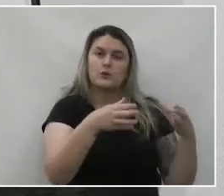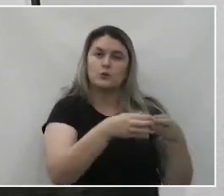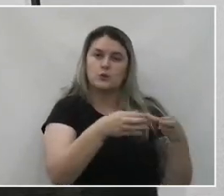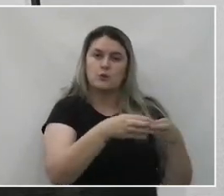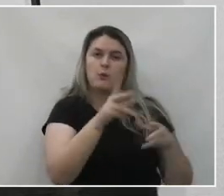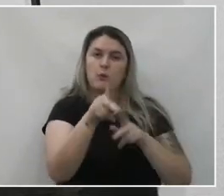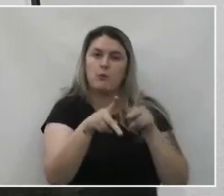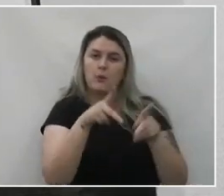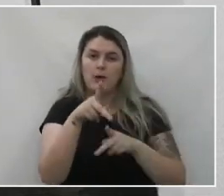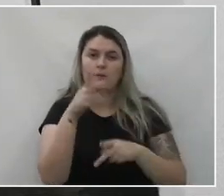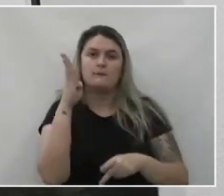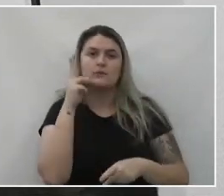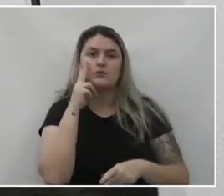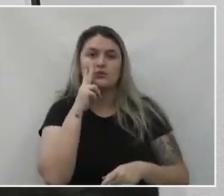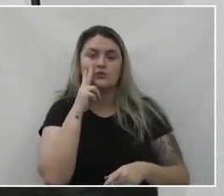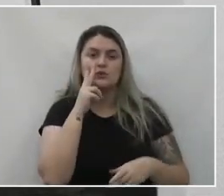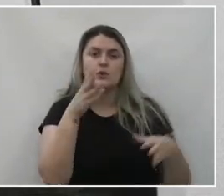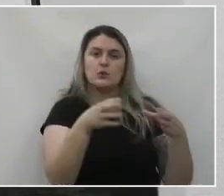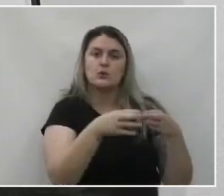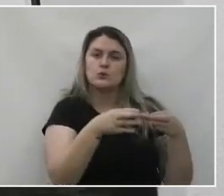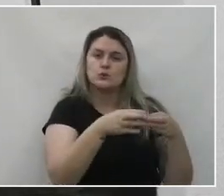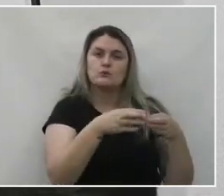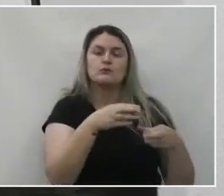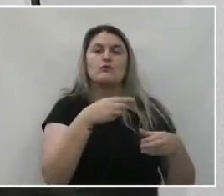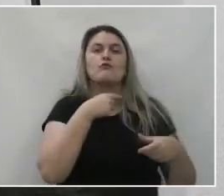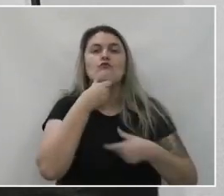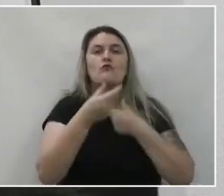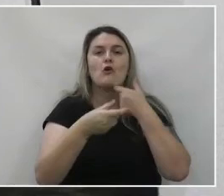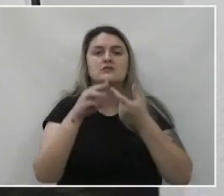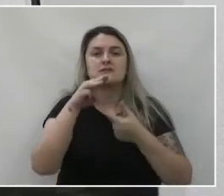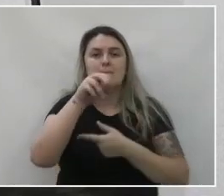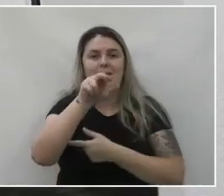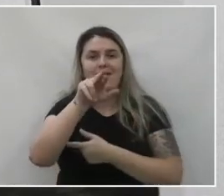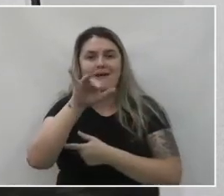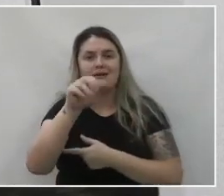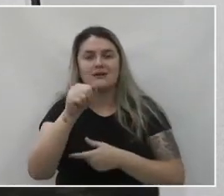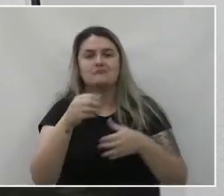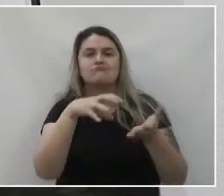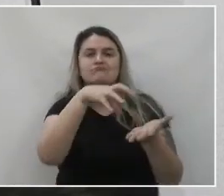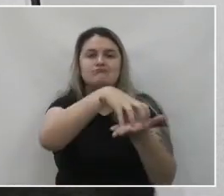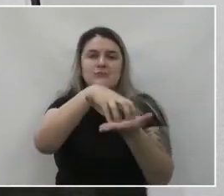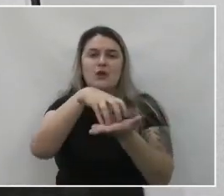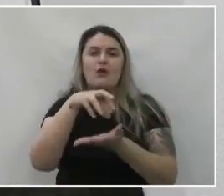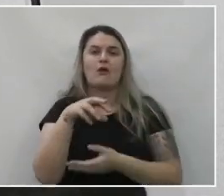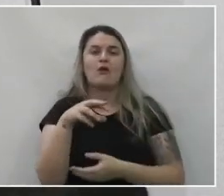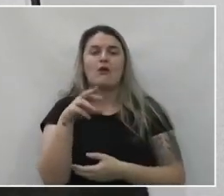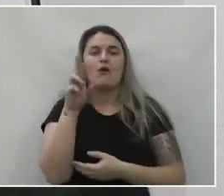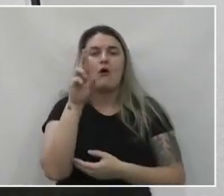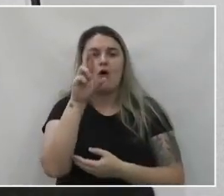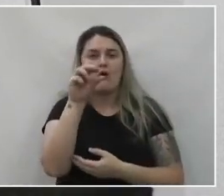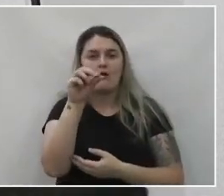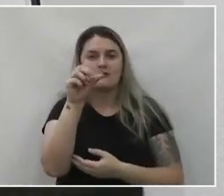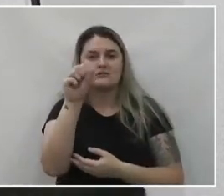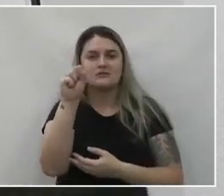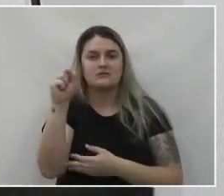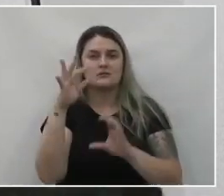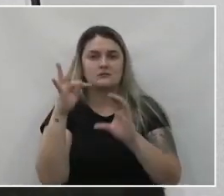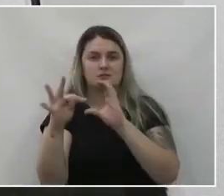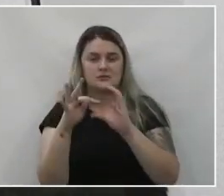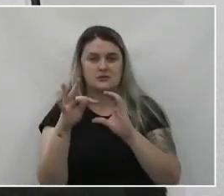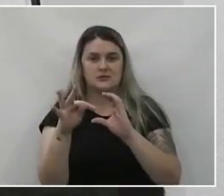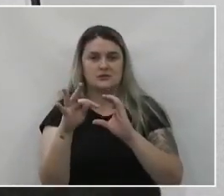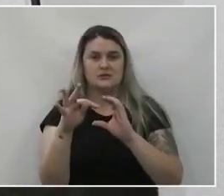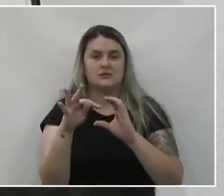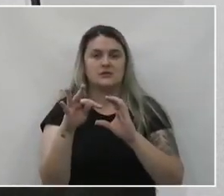Coletivo Popular de Bituruna, Coletivo Vozes de Marias, Instituto Rosas do Contestado, Mandato Devanildo